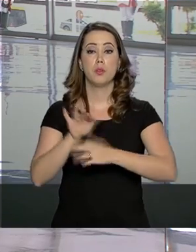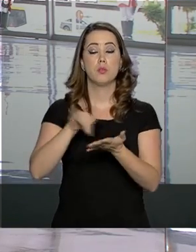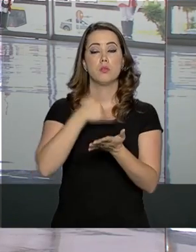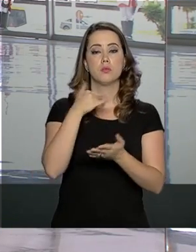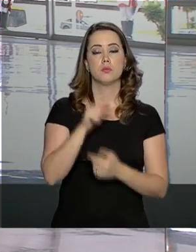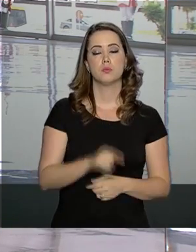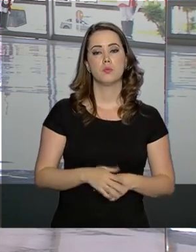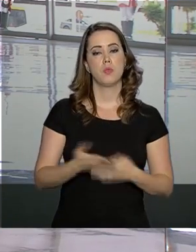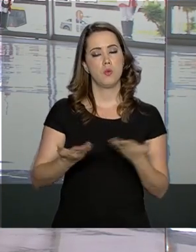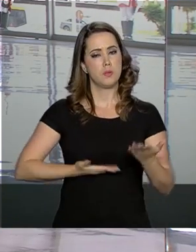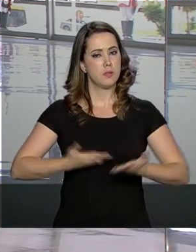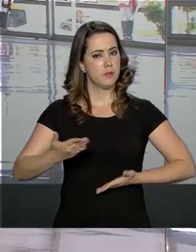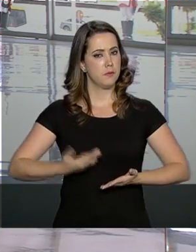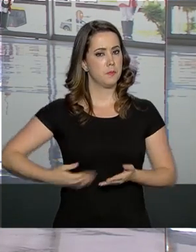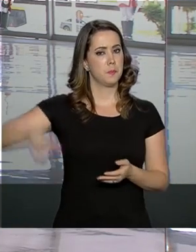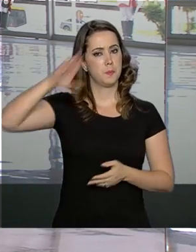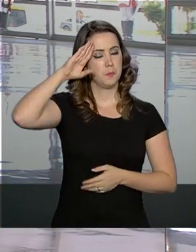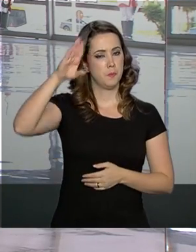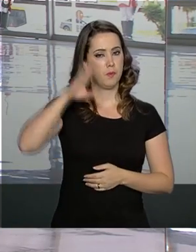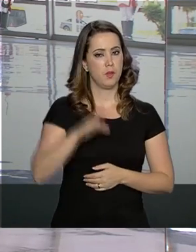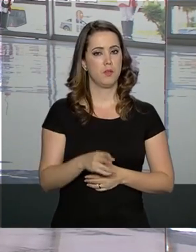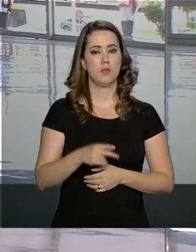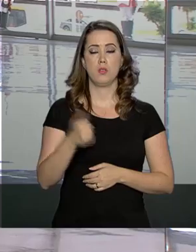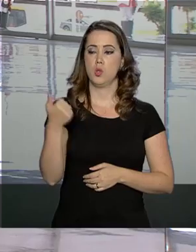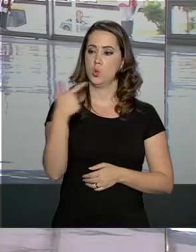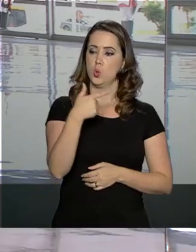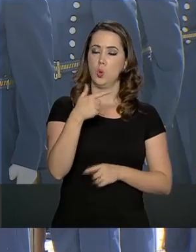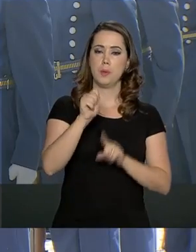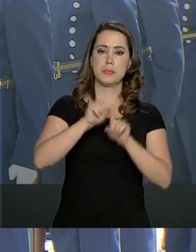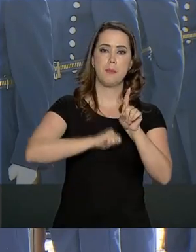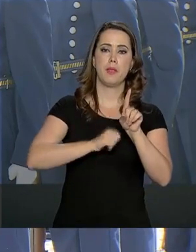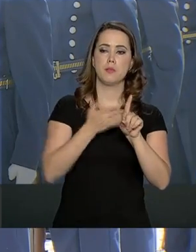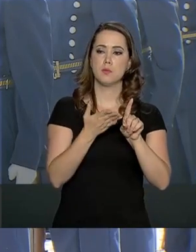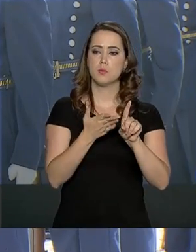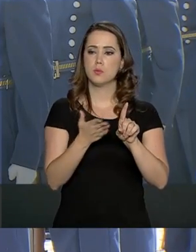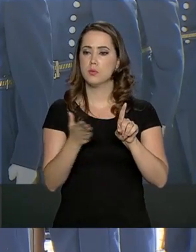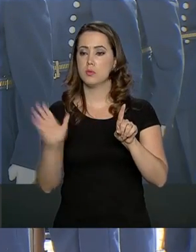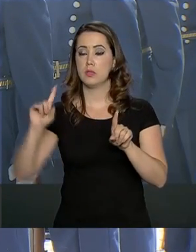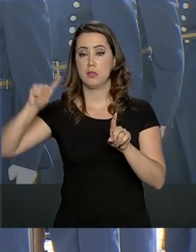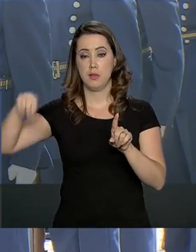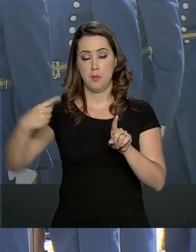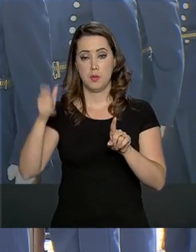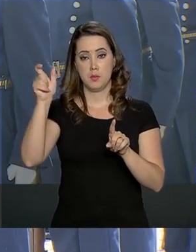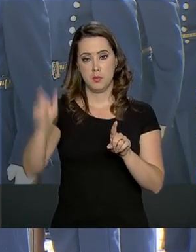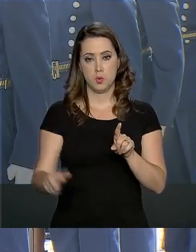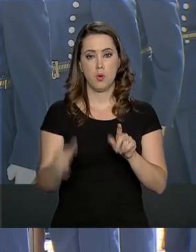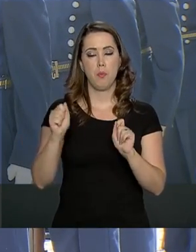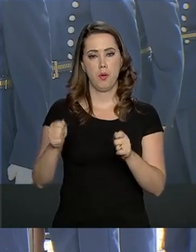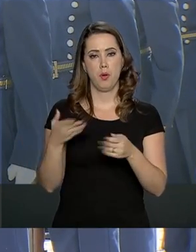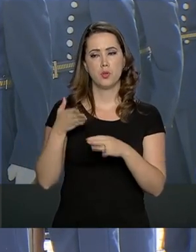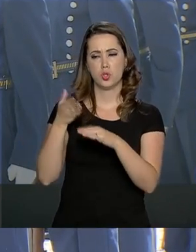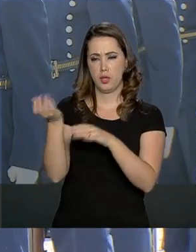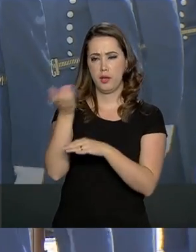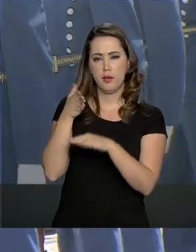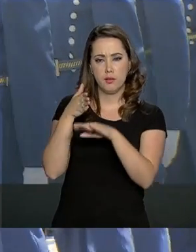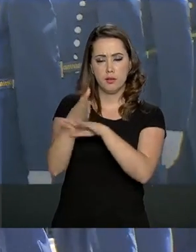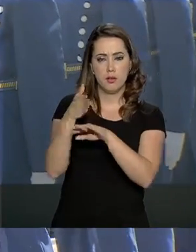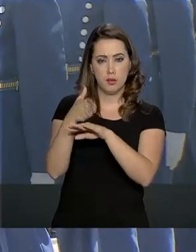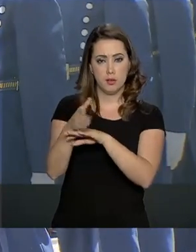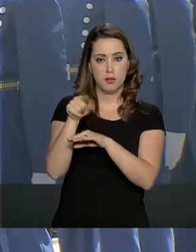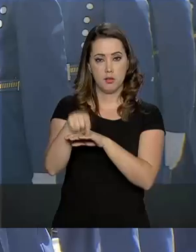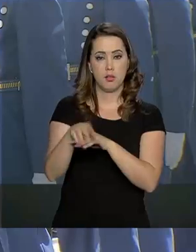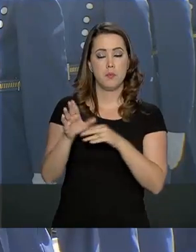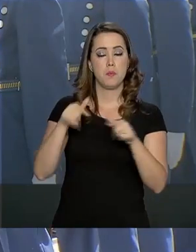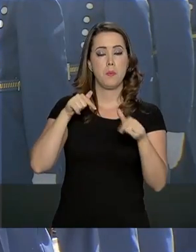A prestação do serviço militar tem duração de 12 meses. Após esse período, o recruta pode concorrer a uma vaga no